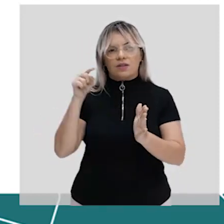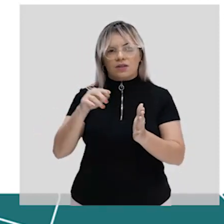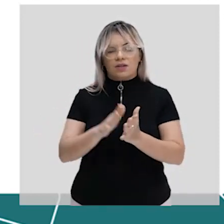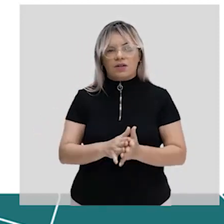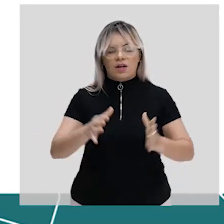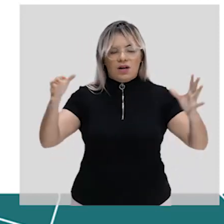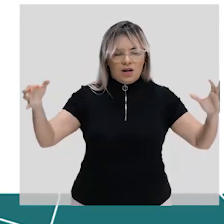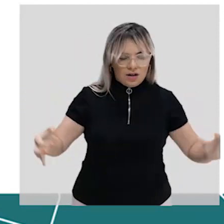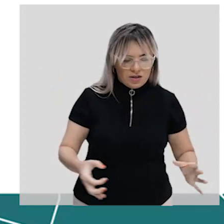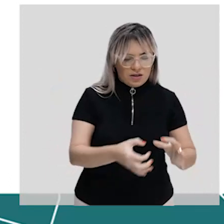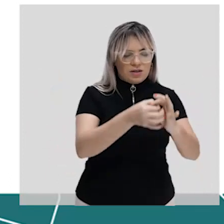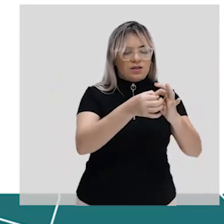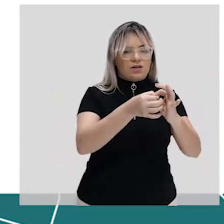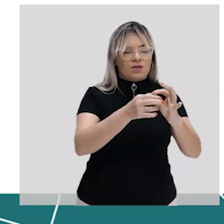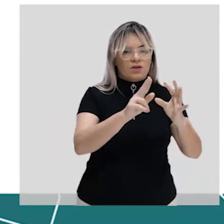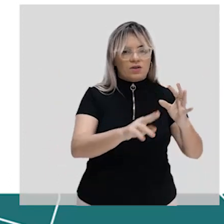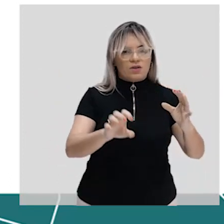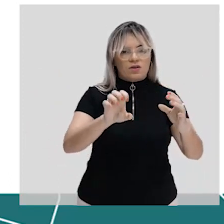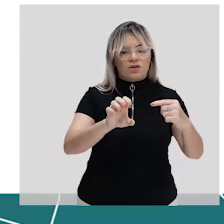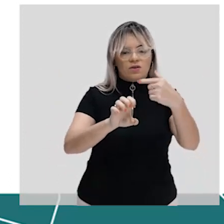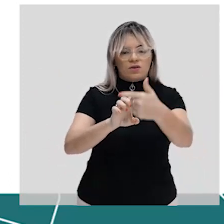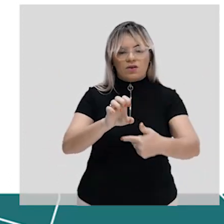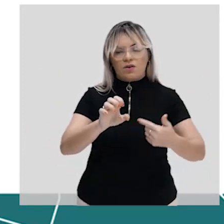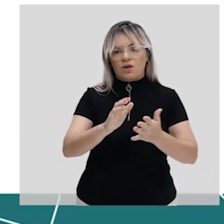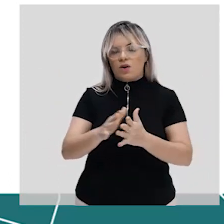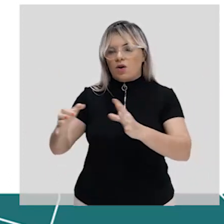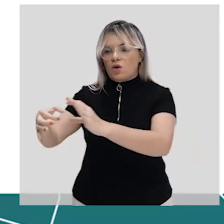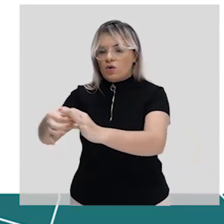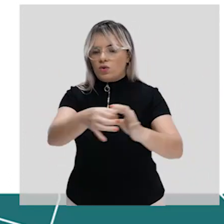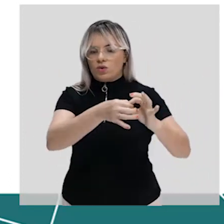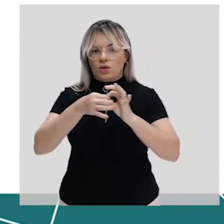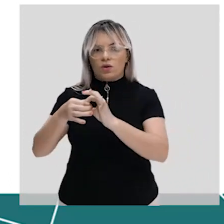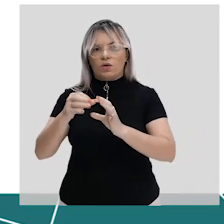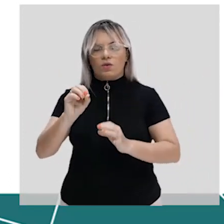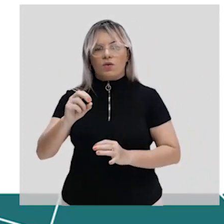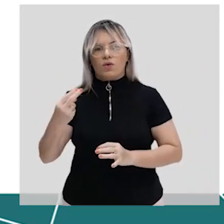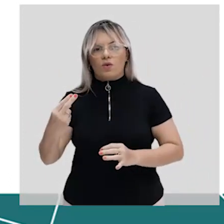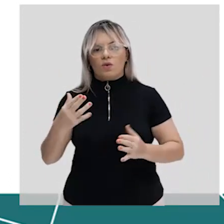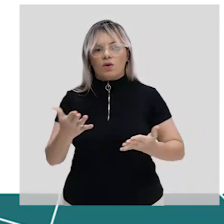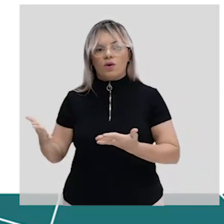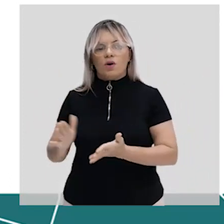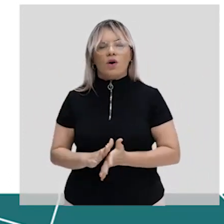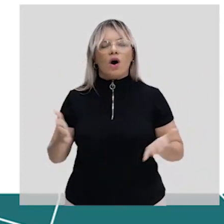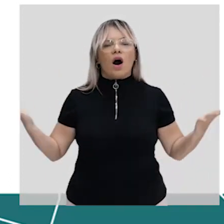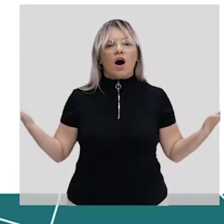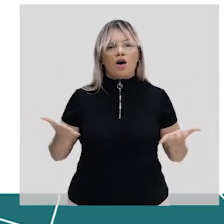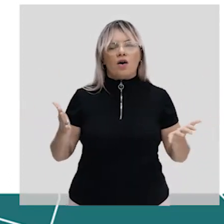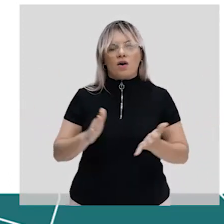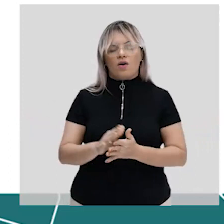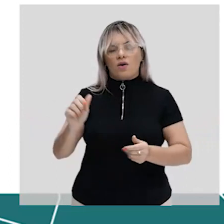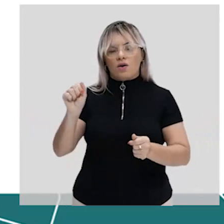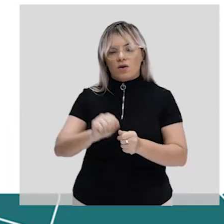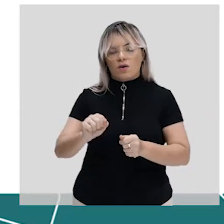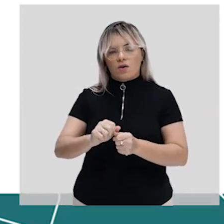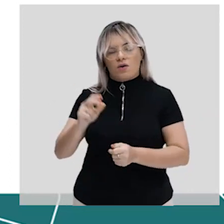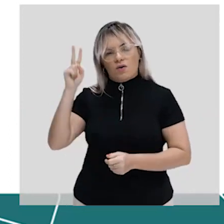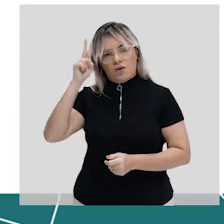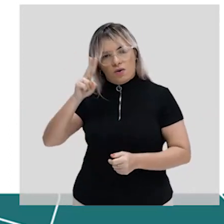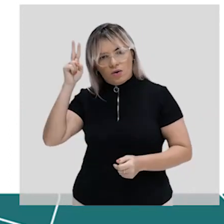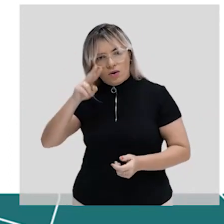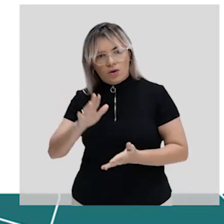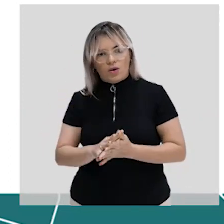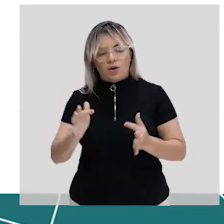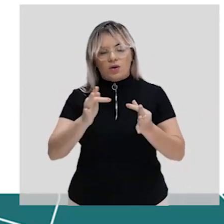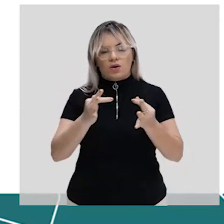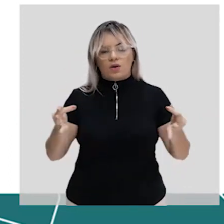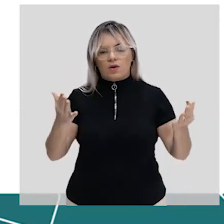Interseção e união ou, tá? Agora, o que eu vou fazer? Eu já lembro a minha